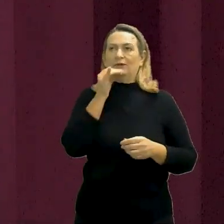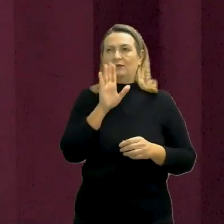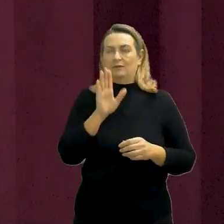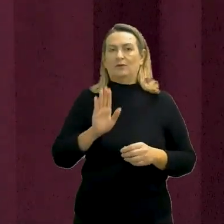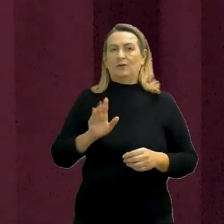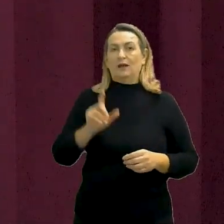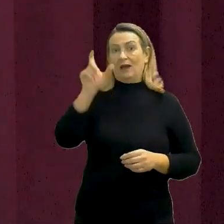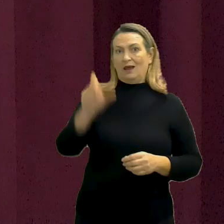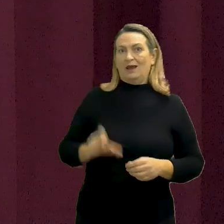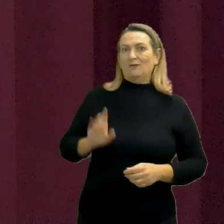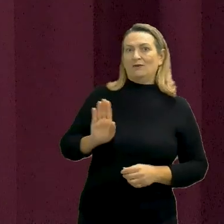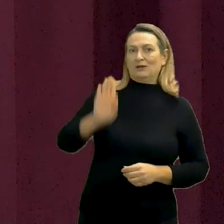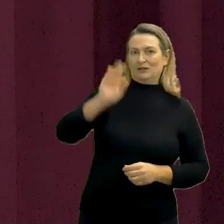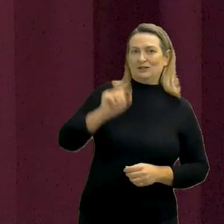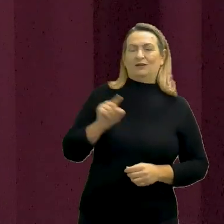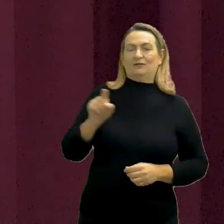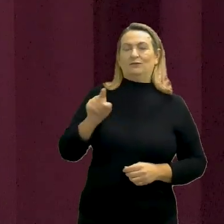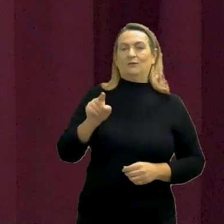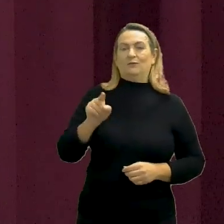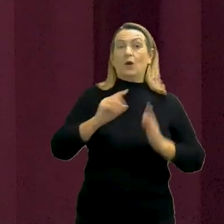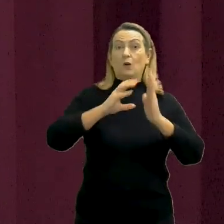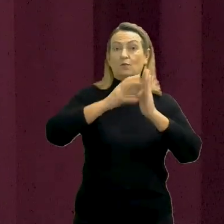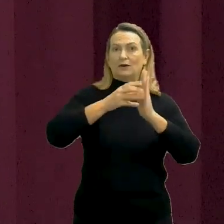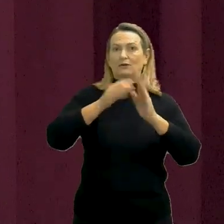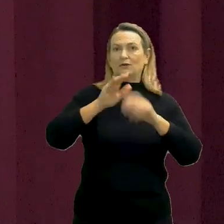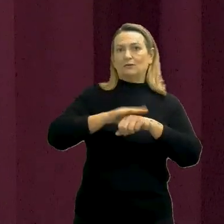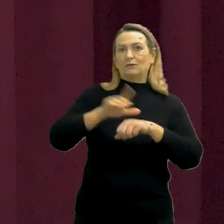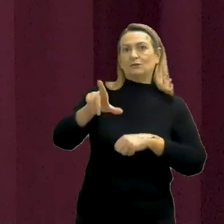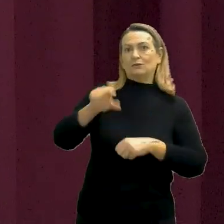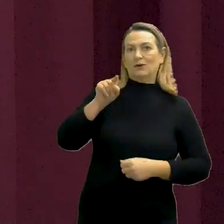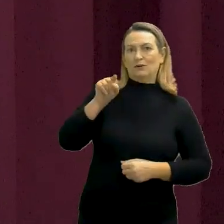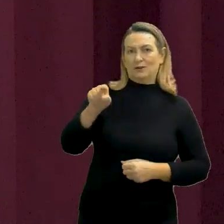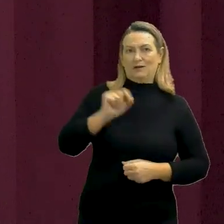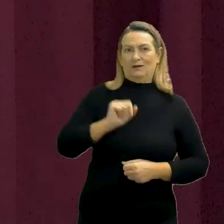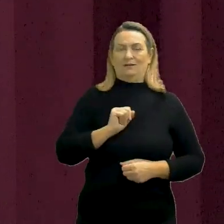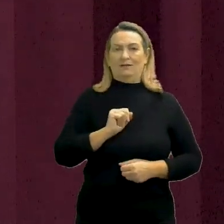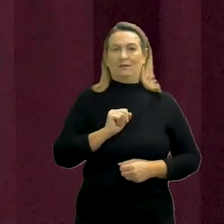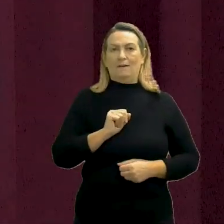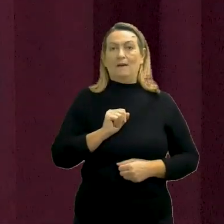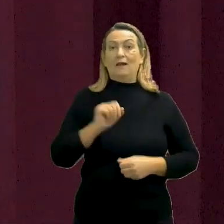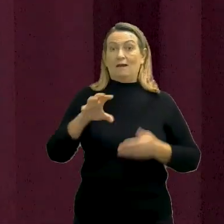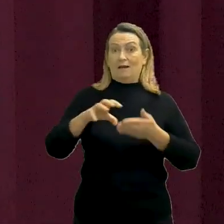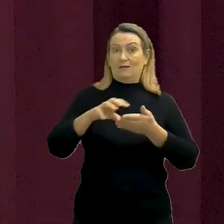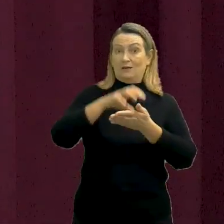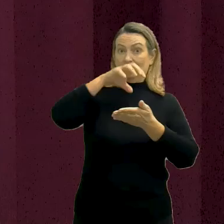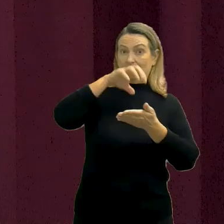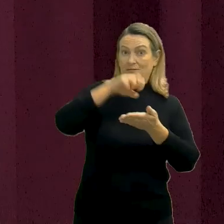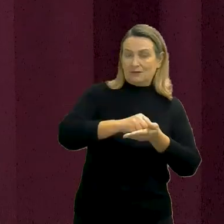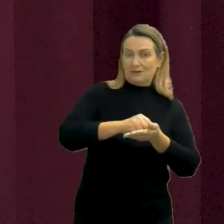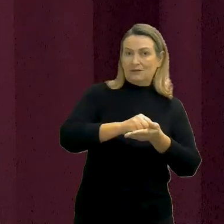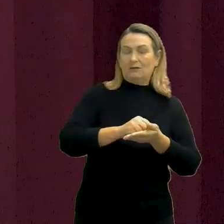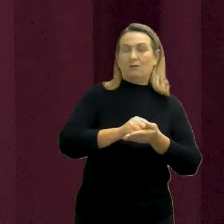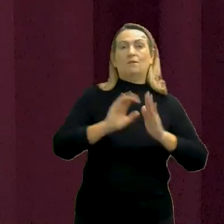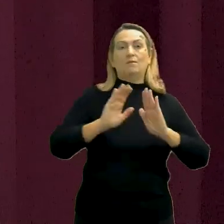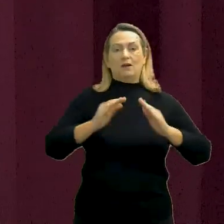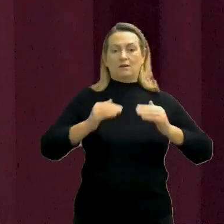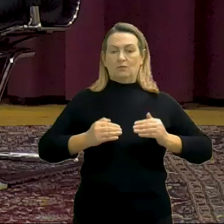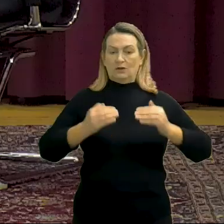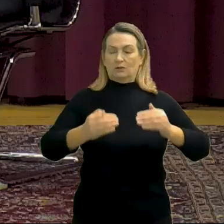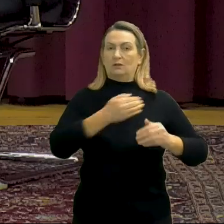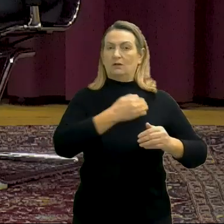mas ele pode ser impugnado caso ele não cumpra determinadas regras pelo Ministério Público ou também pelo adversário